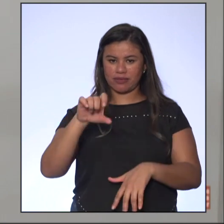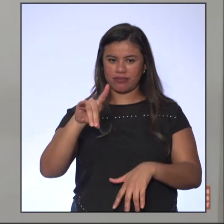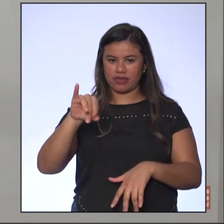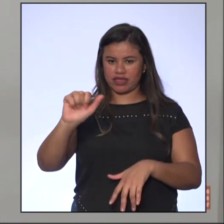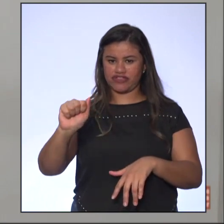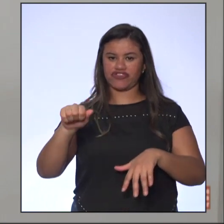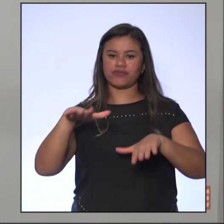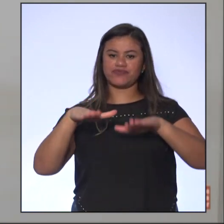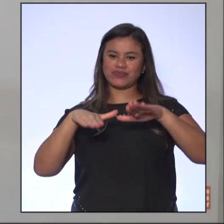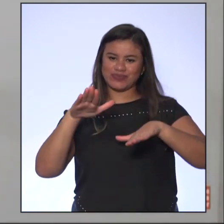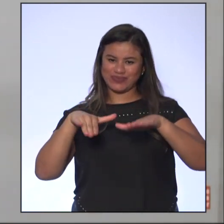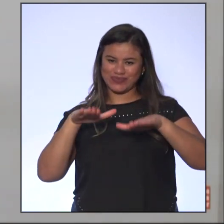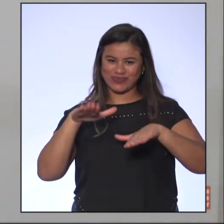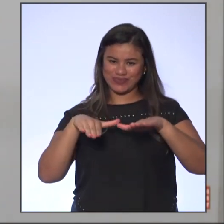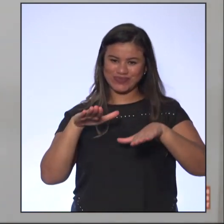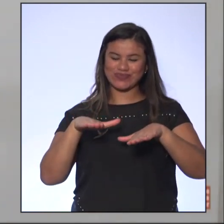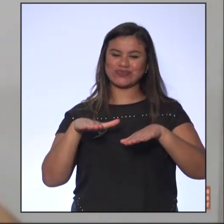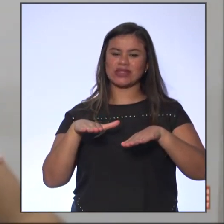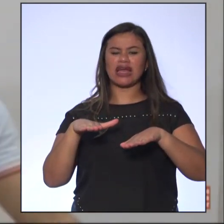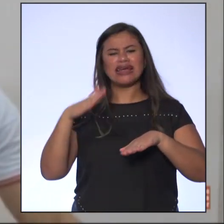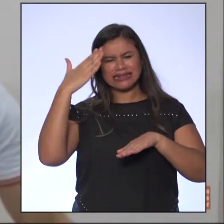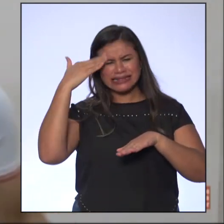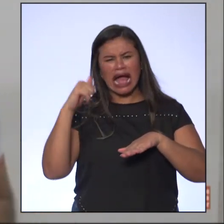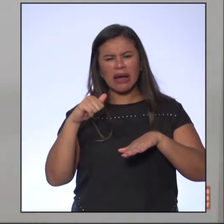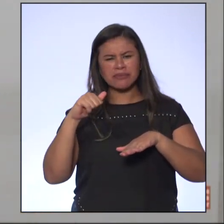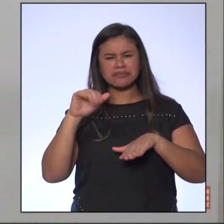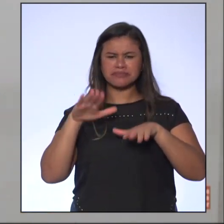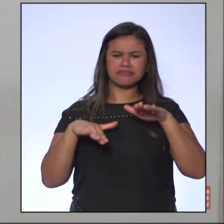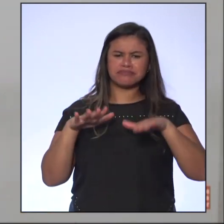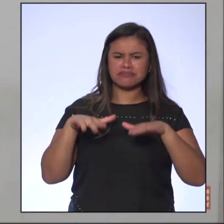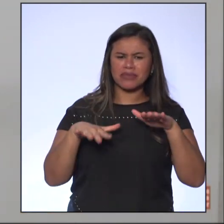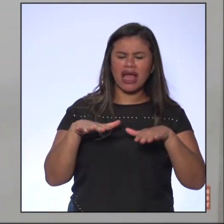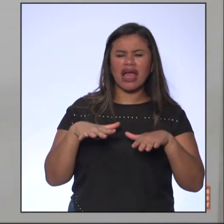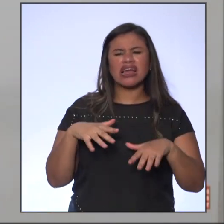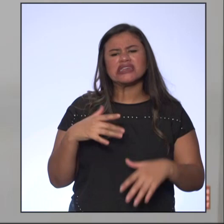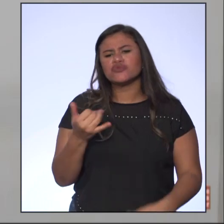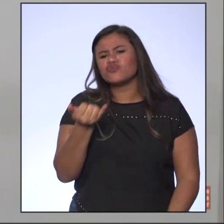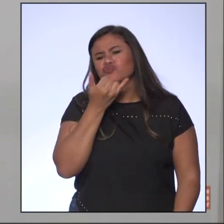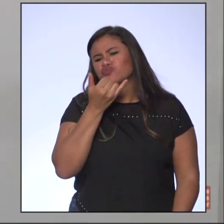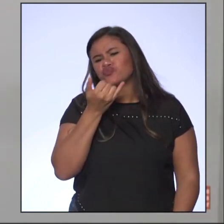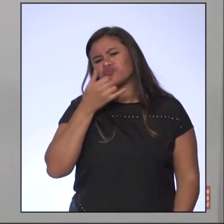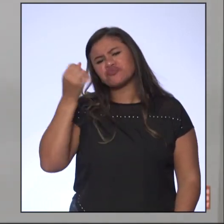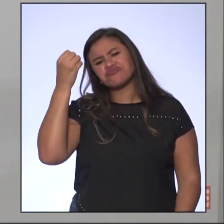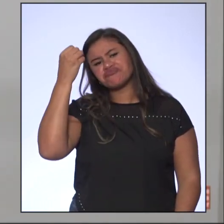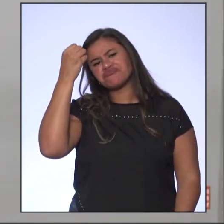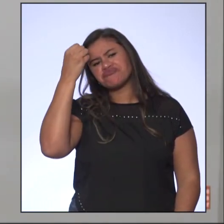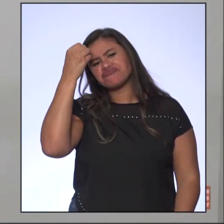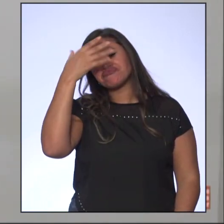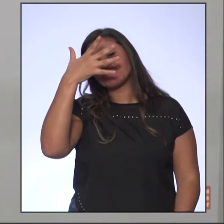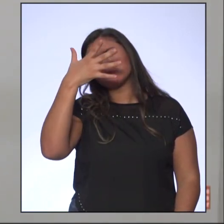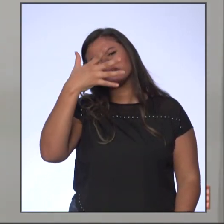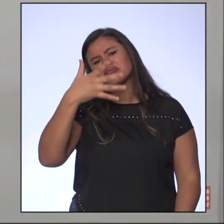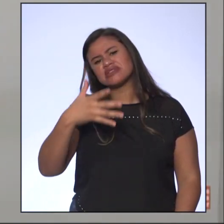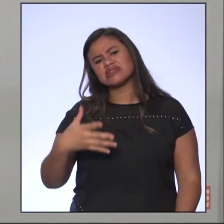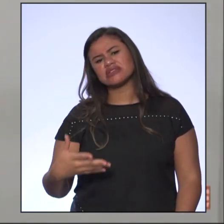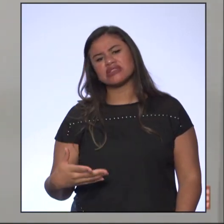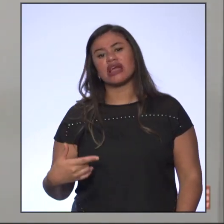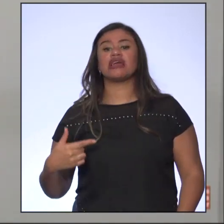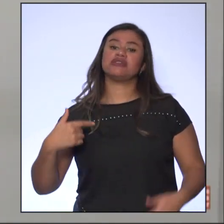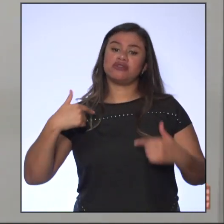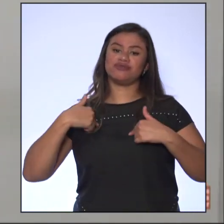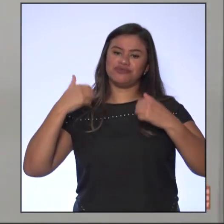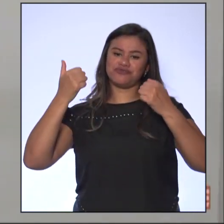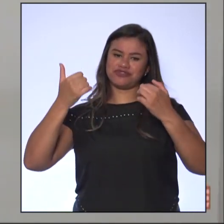me conte se você sabe o que é média. Ah, professor, eu esqueci o que é média. Olha só, vou te contar a nossa